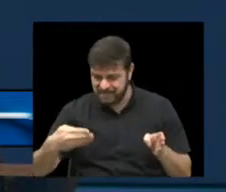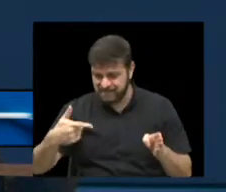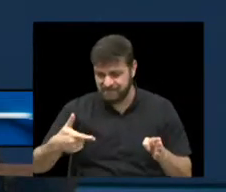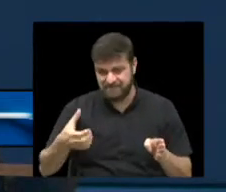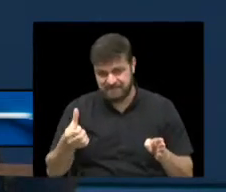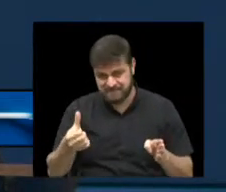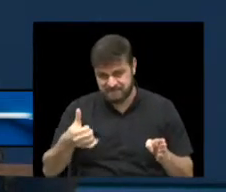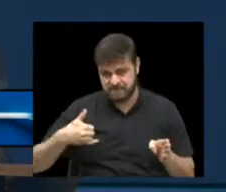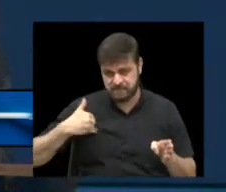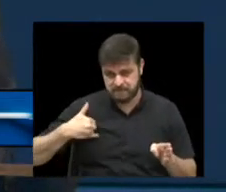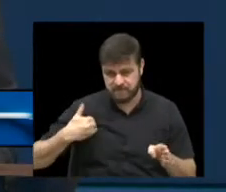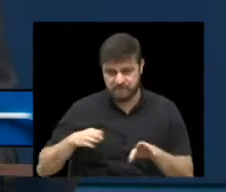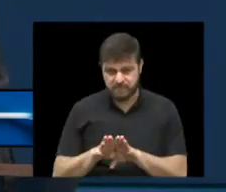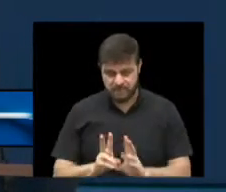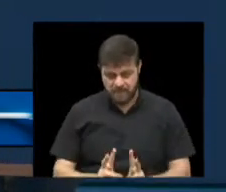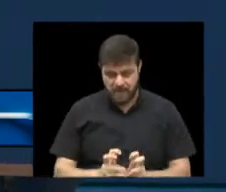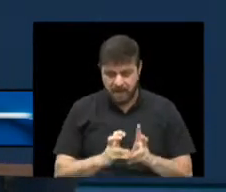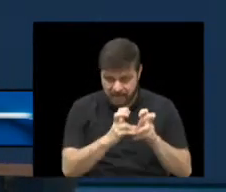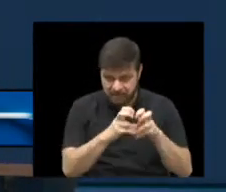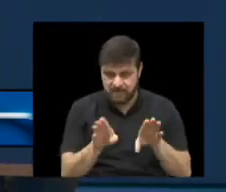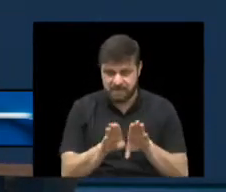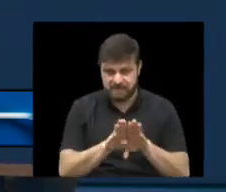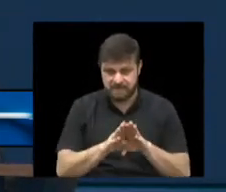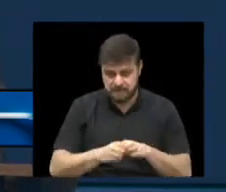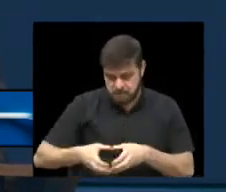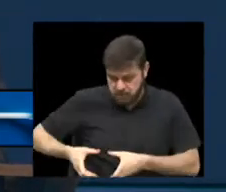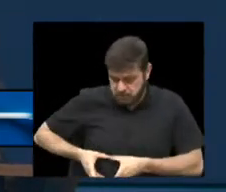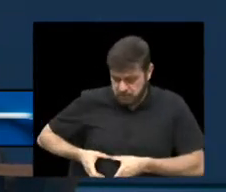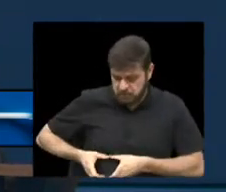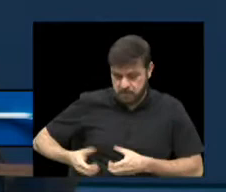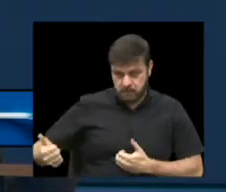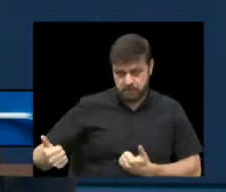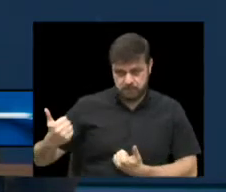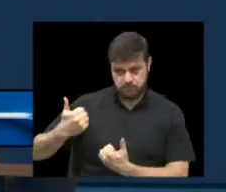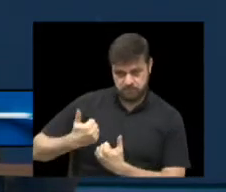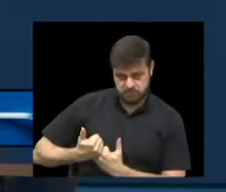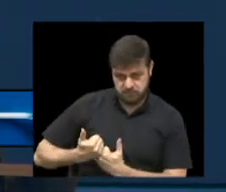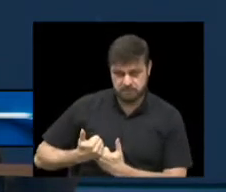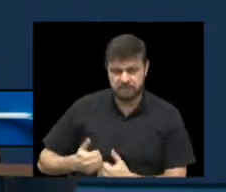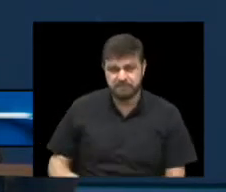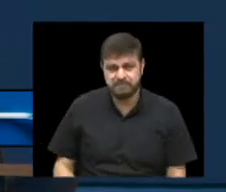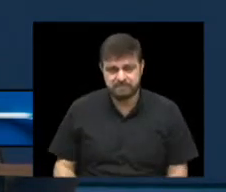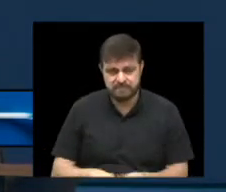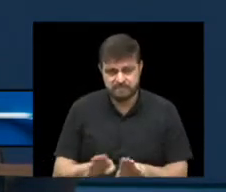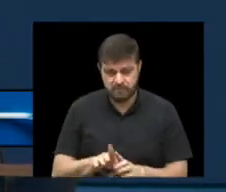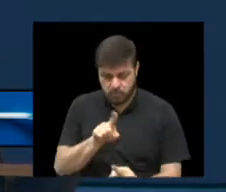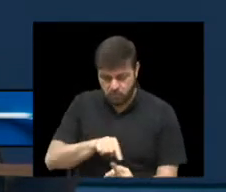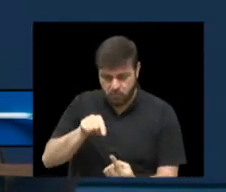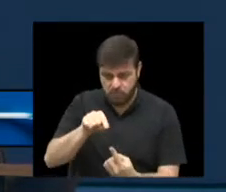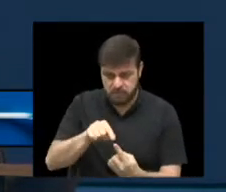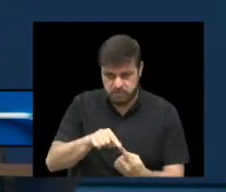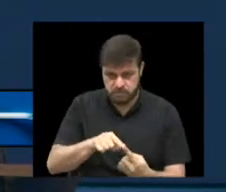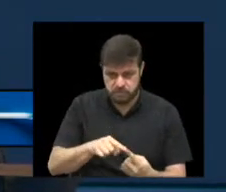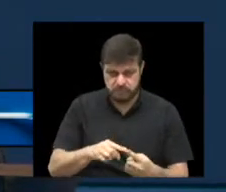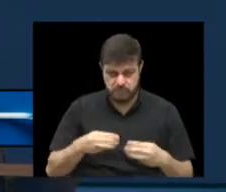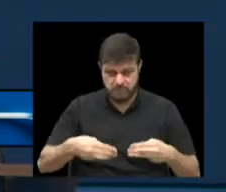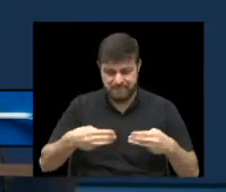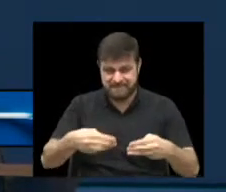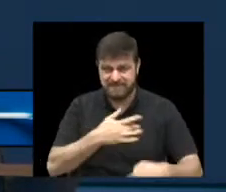pacientes oncológicos e pacientes transplantados. A meta do Ministério da Saúde é proteger, ou seja,